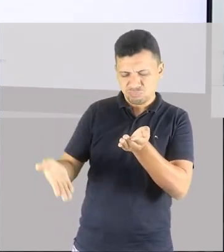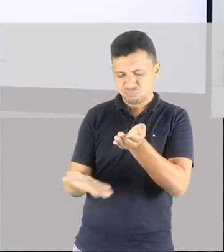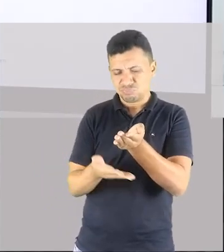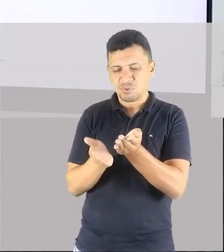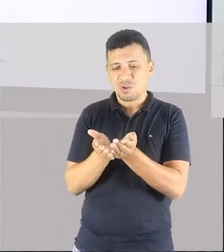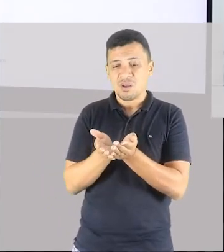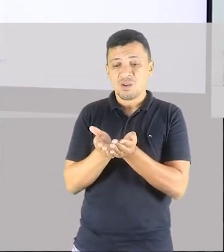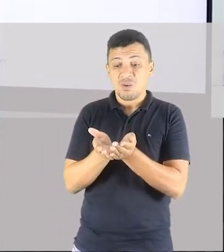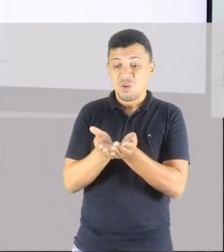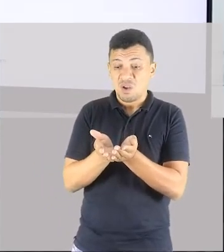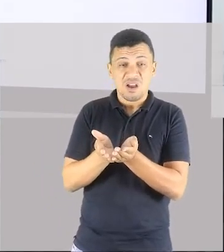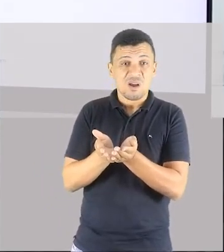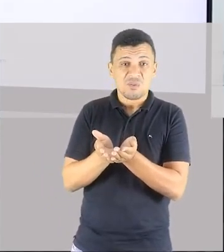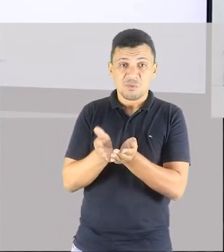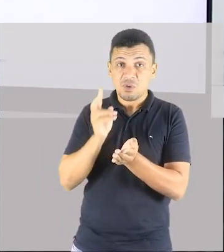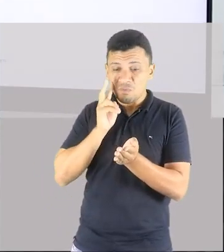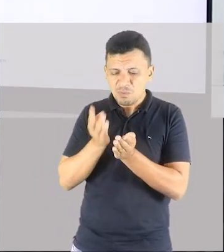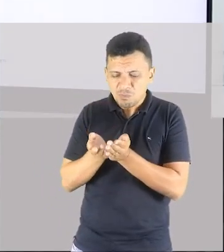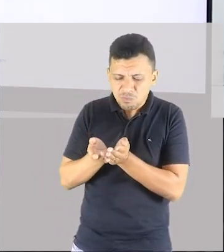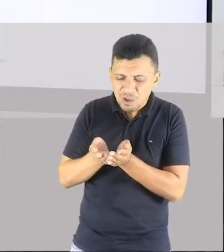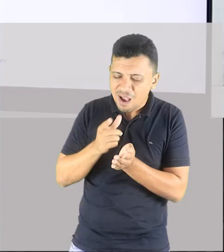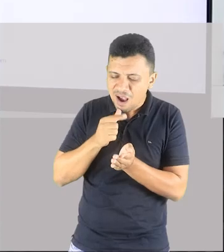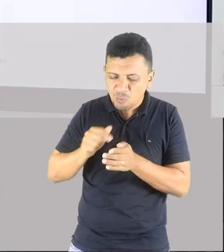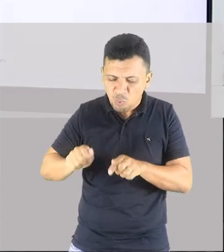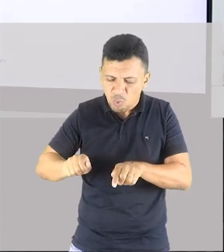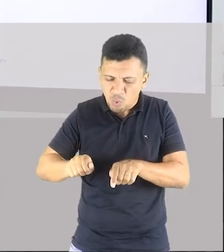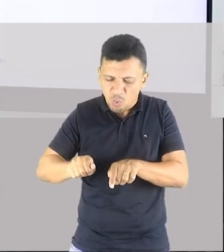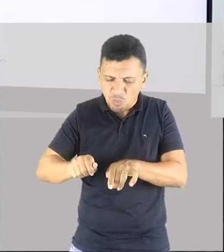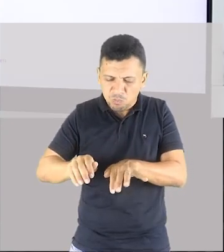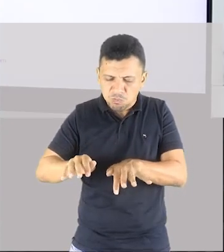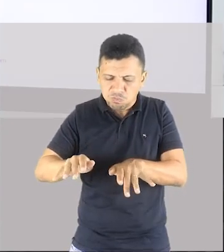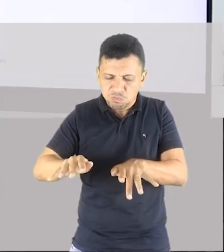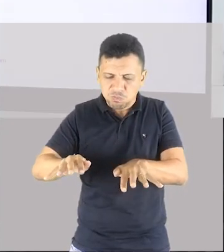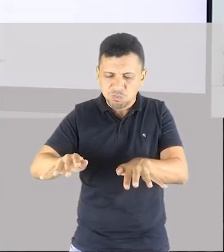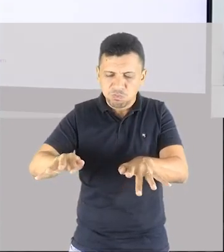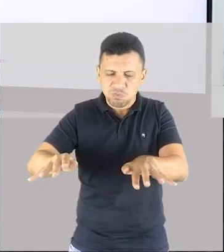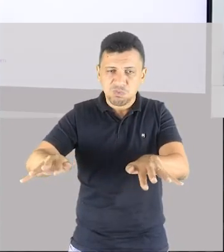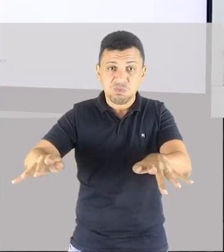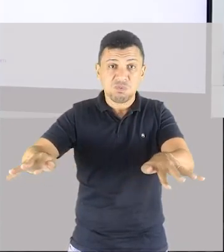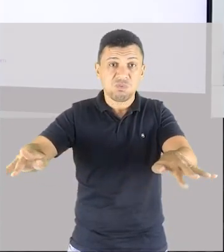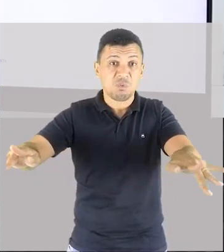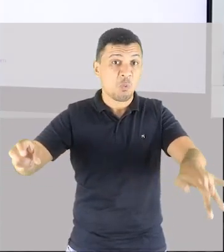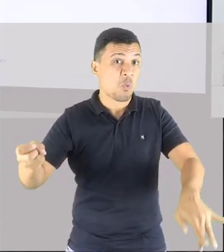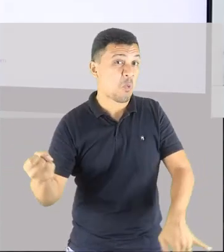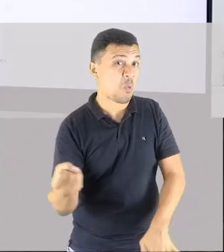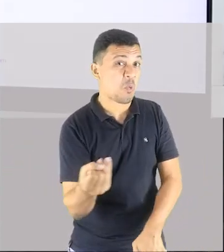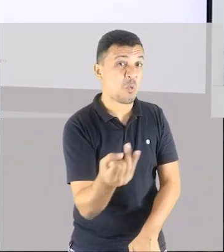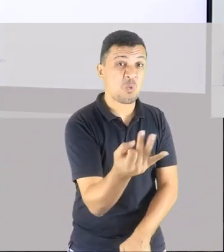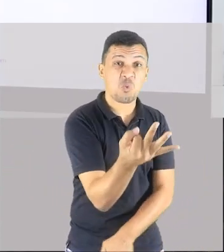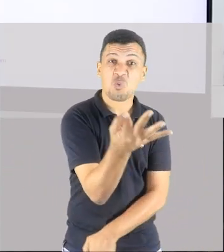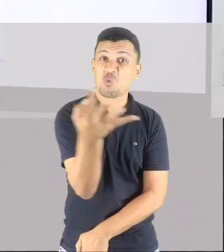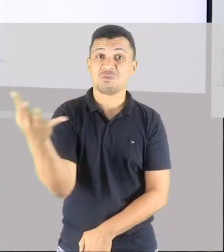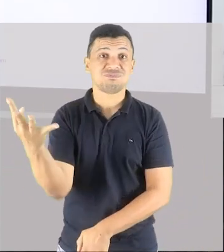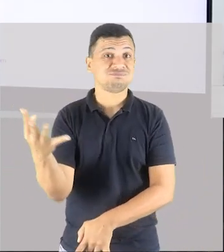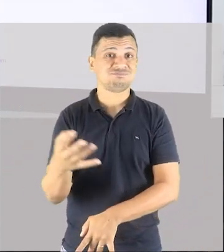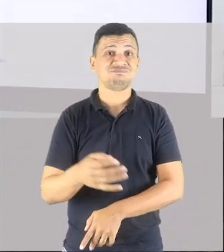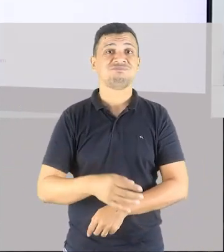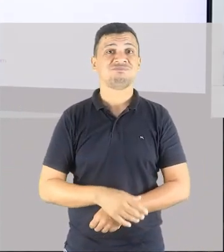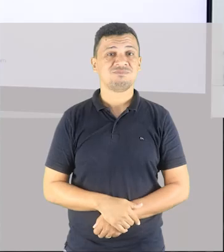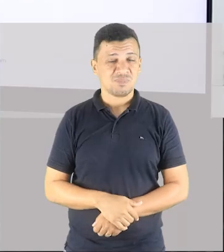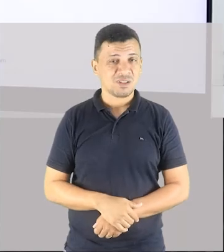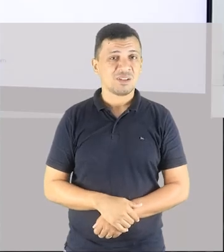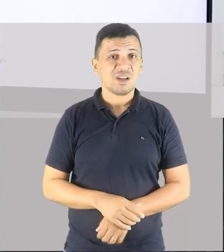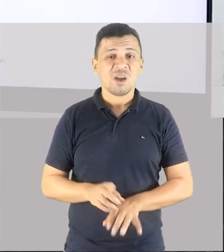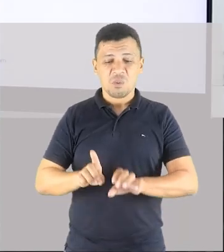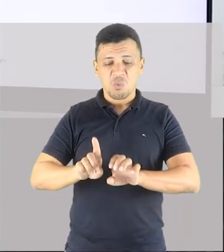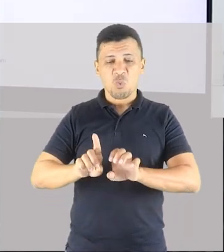uma quantidade enorme de água. O peso dessa água tem o valor do empuxo. Então